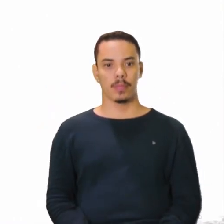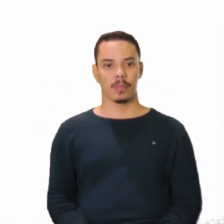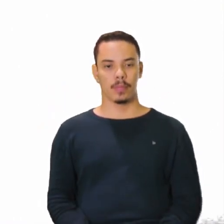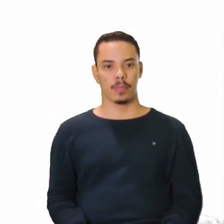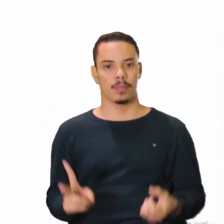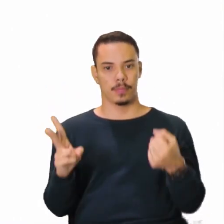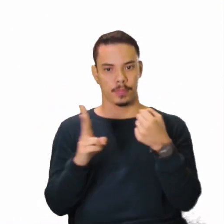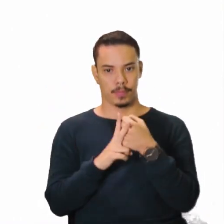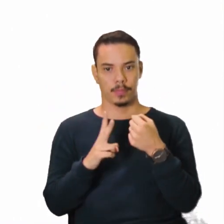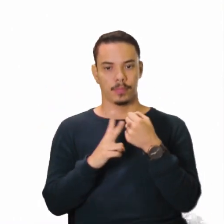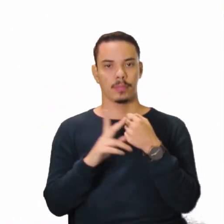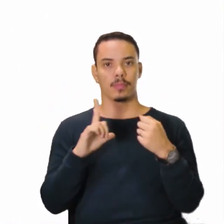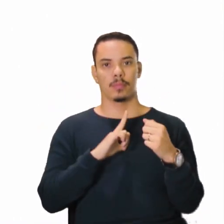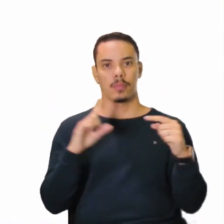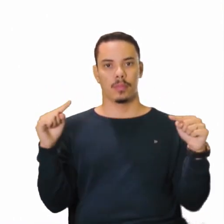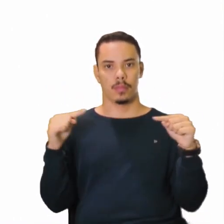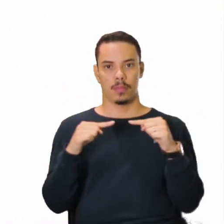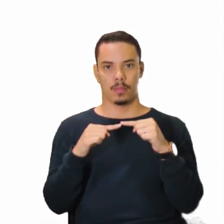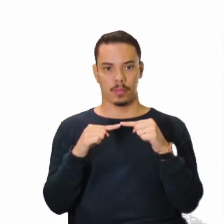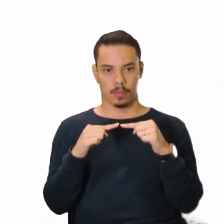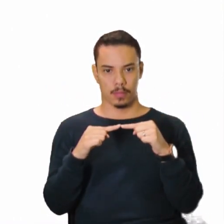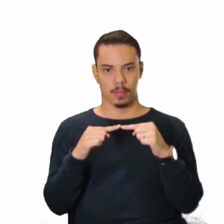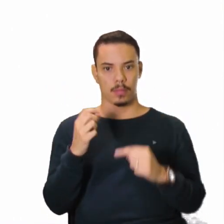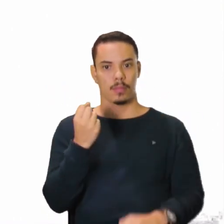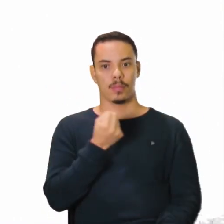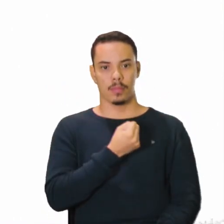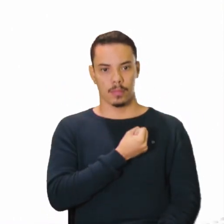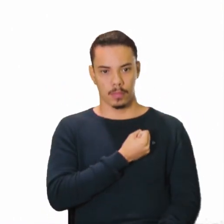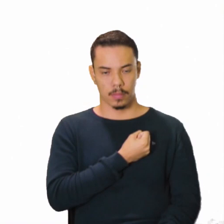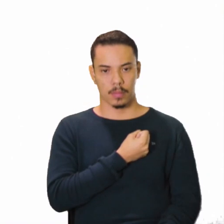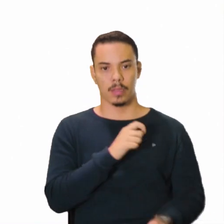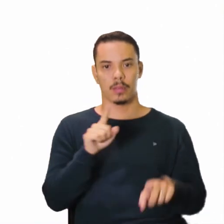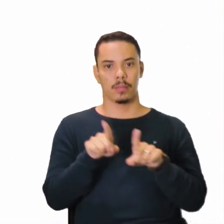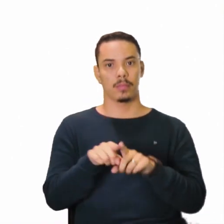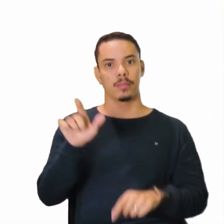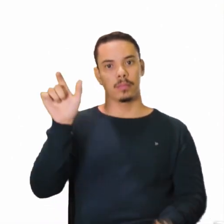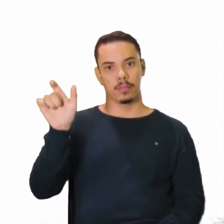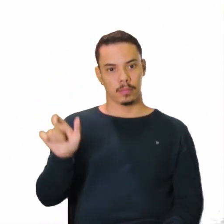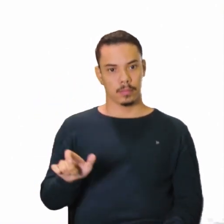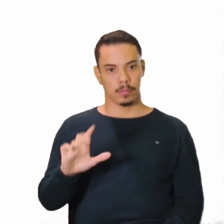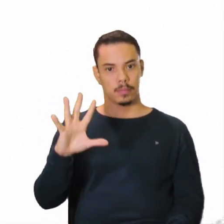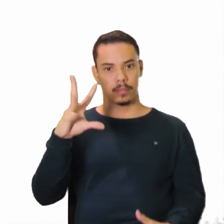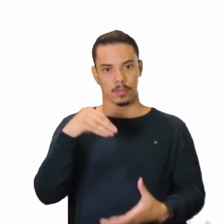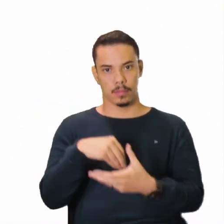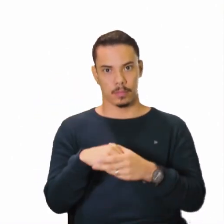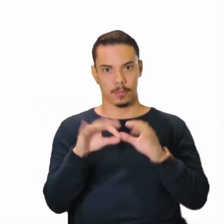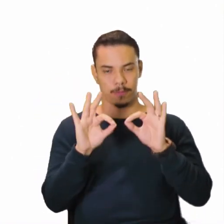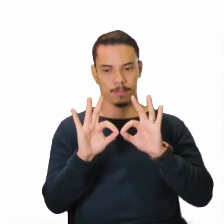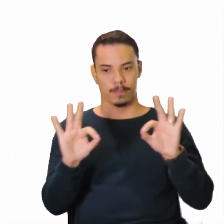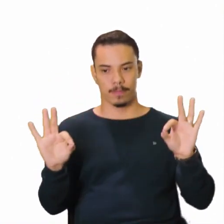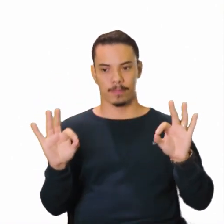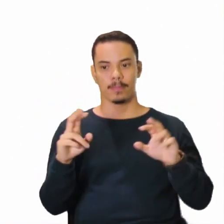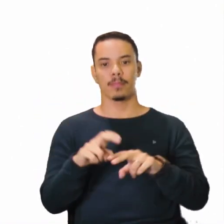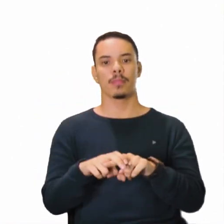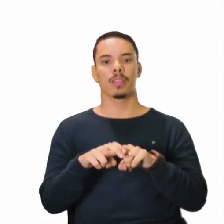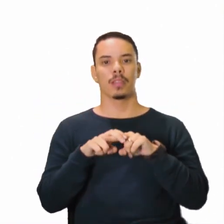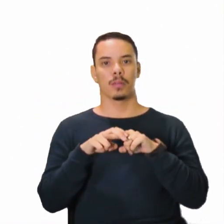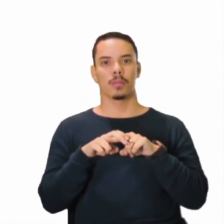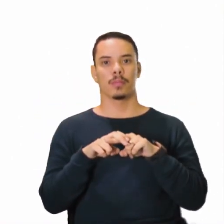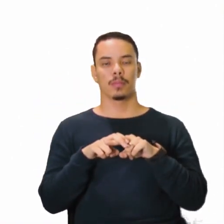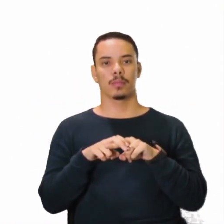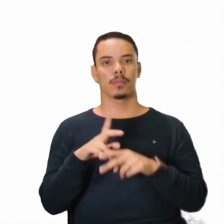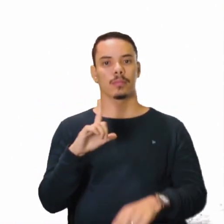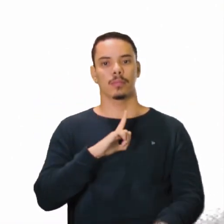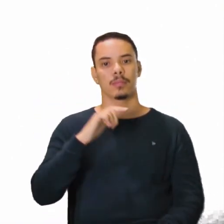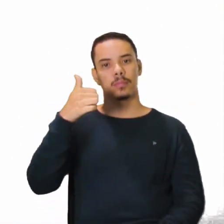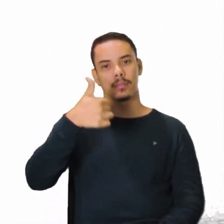Os verbos, eles têm que concordar em número e em pessoa dentro de uma oração. Nós vamos ter a